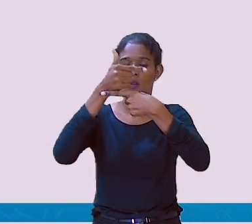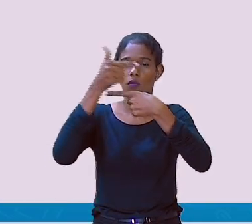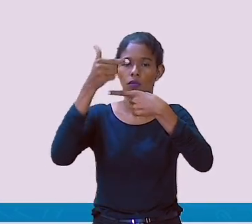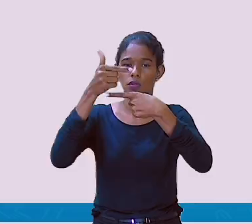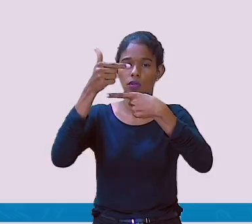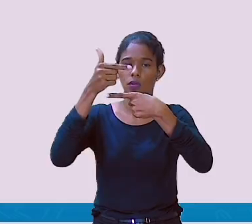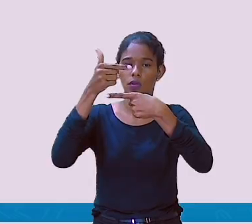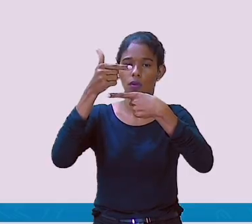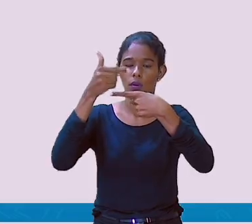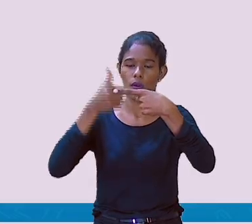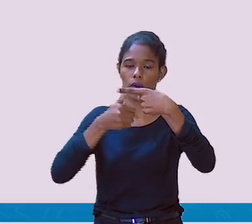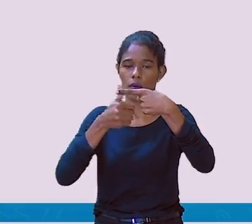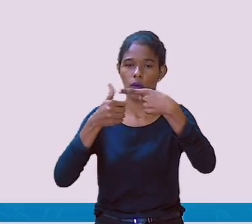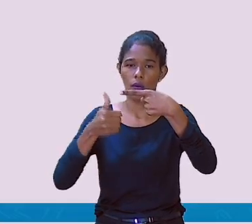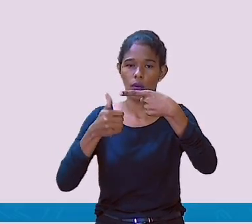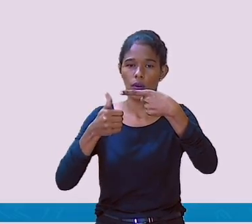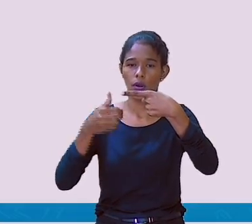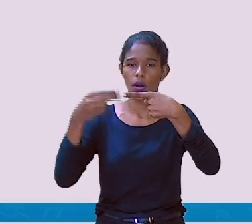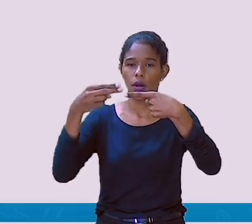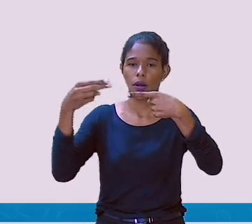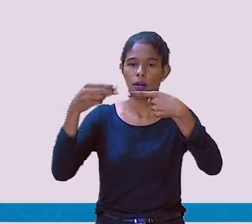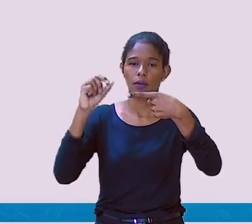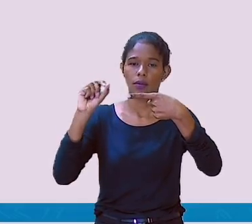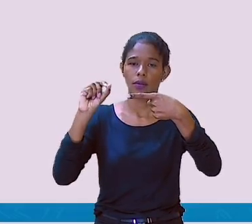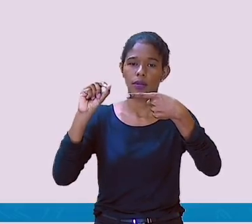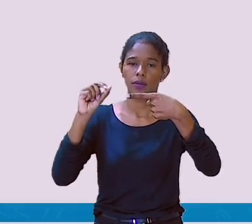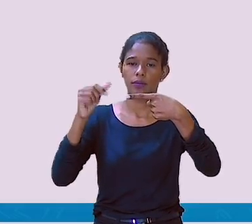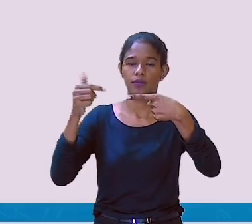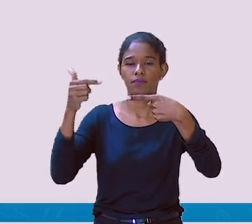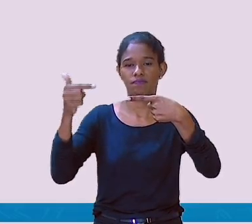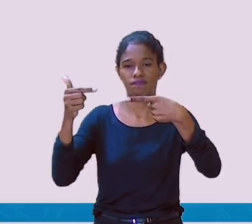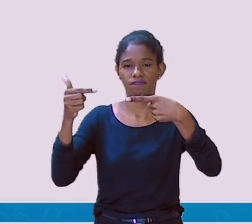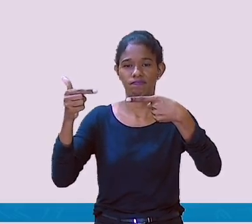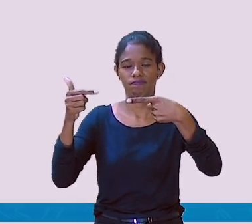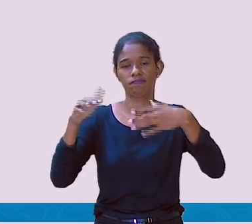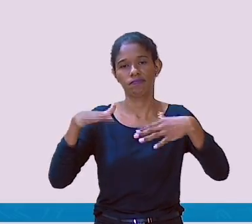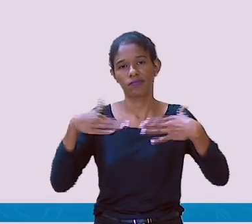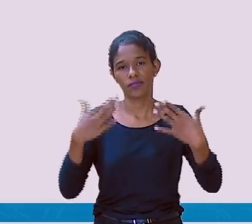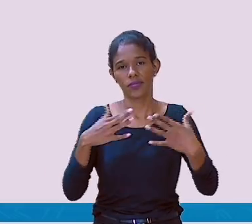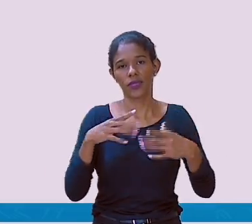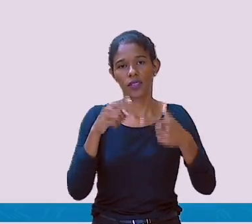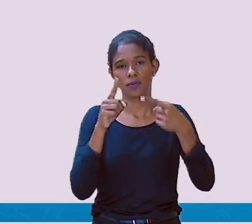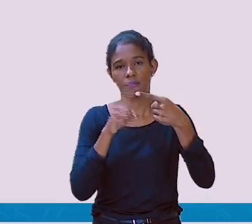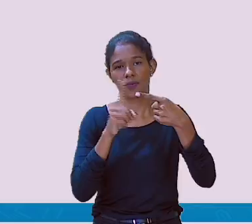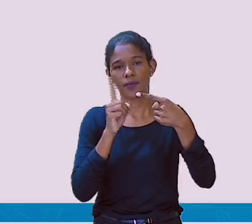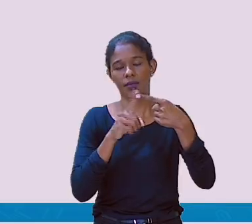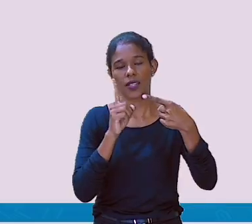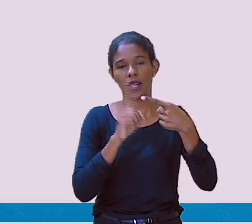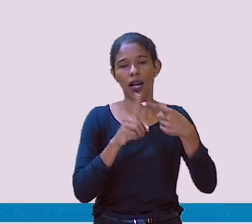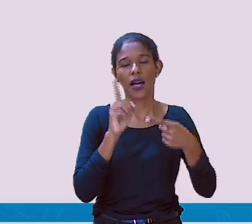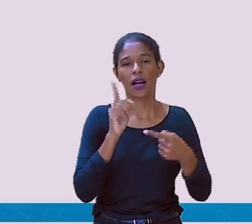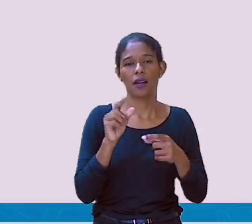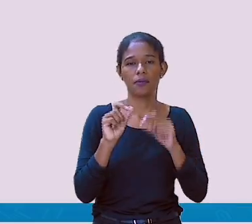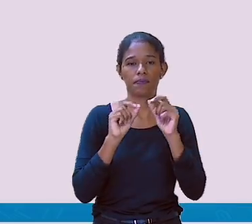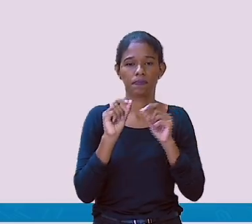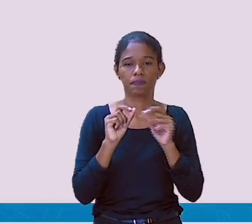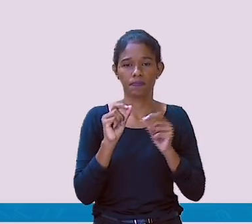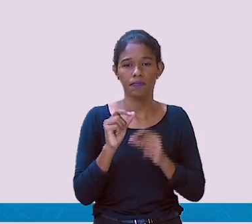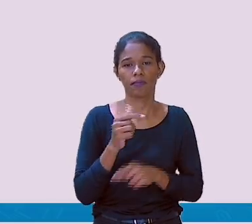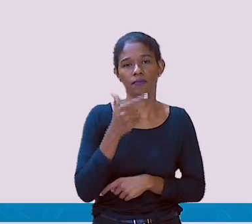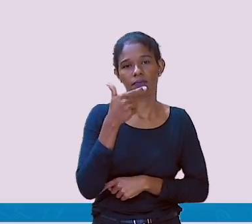22 por 11, eu vou ter 2. Então, a minha razão de proporcionalidade